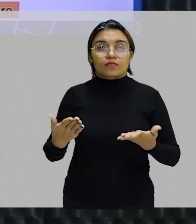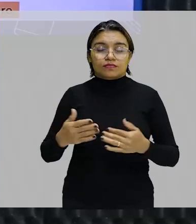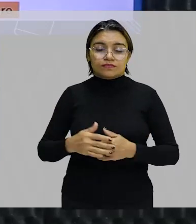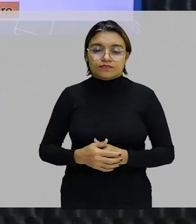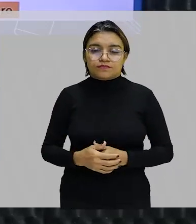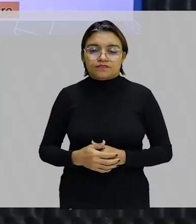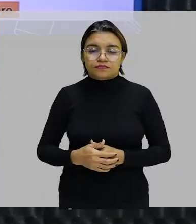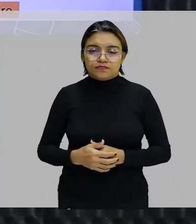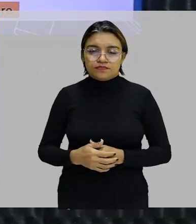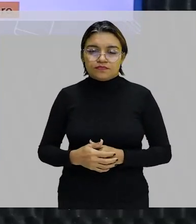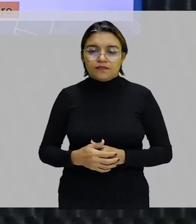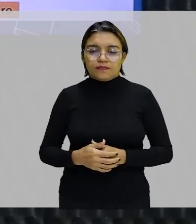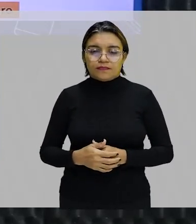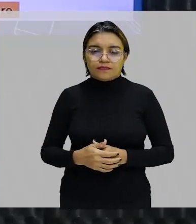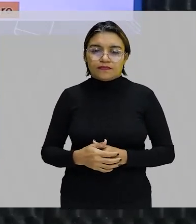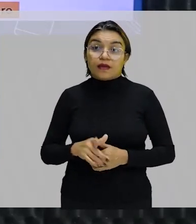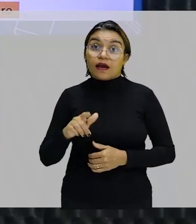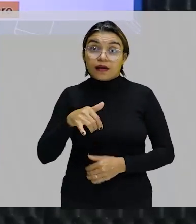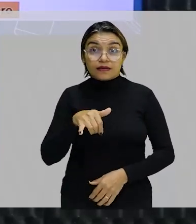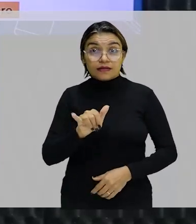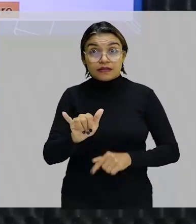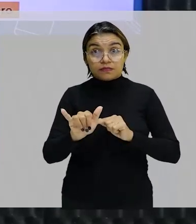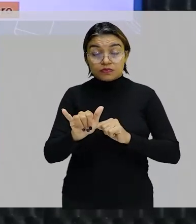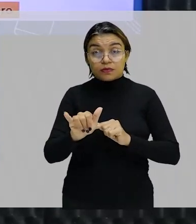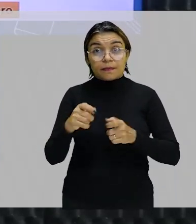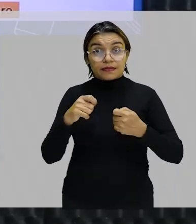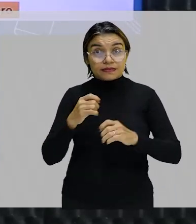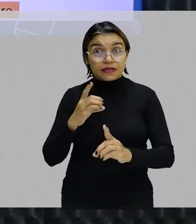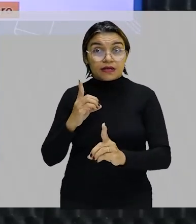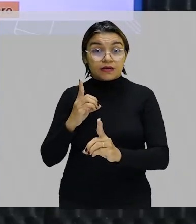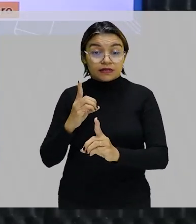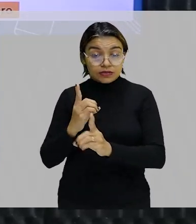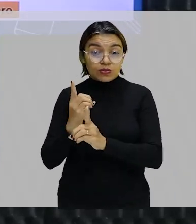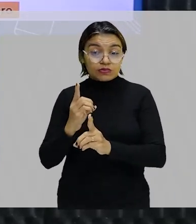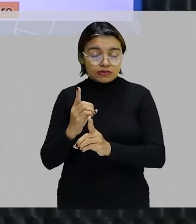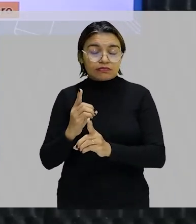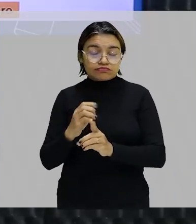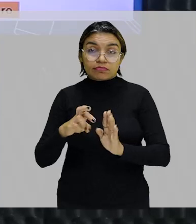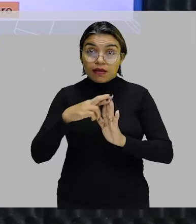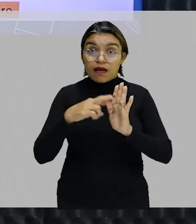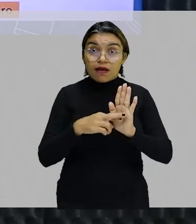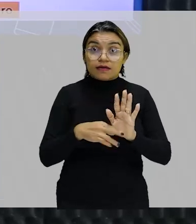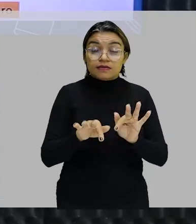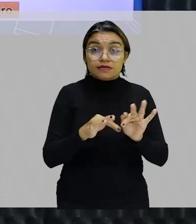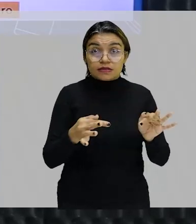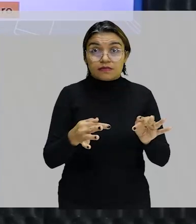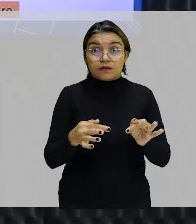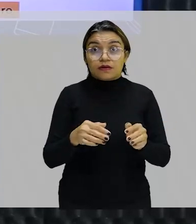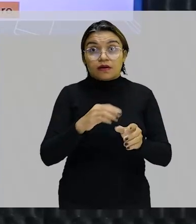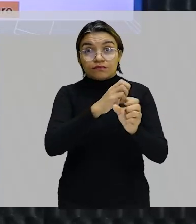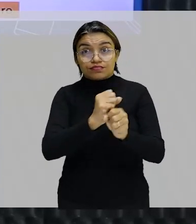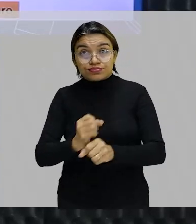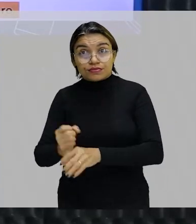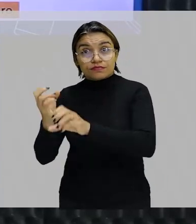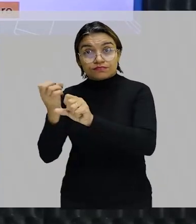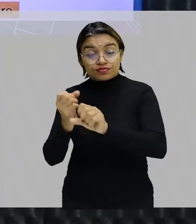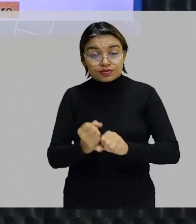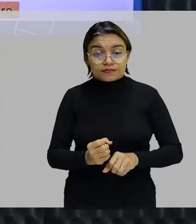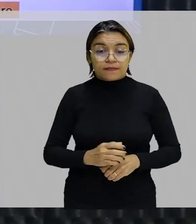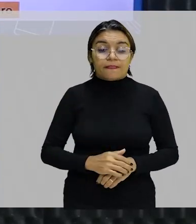vamos atrás do Y. Mais uma vez, uma regra de 3 simples. Meios pelo extremo. Então, eu vou